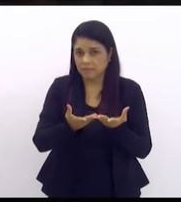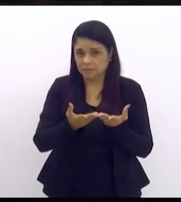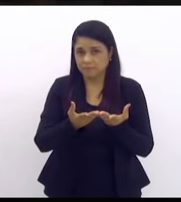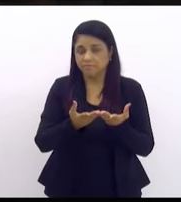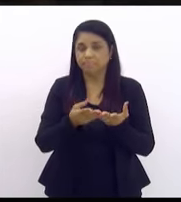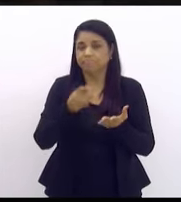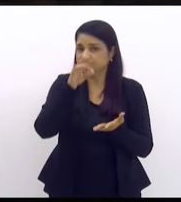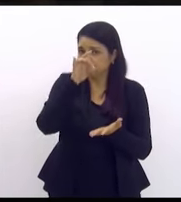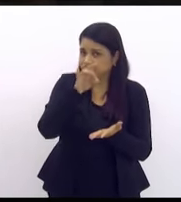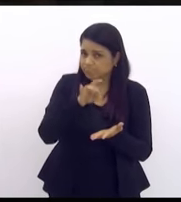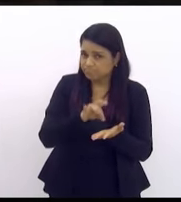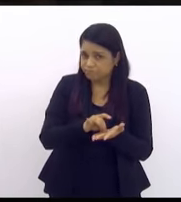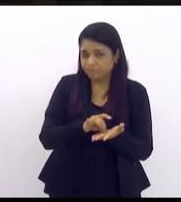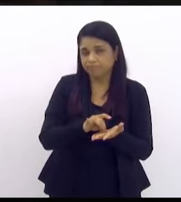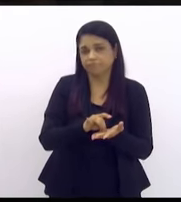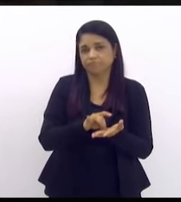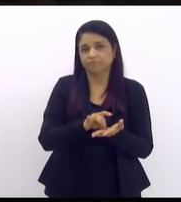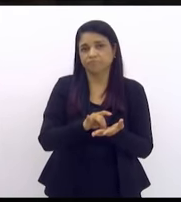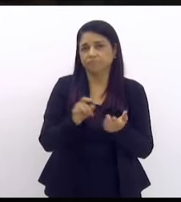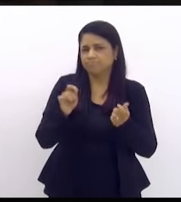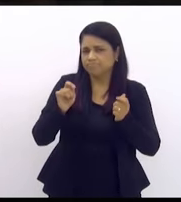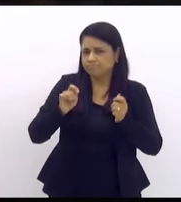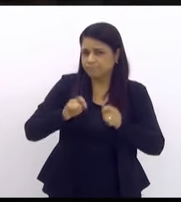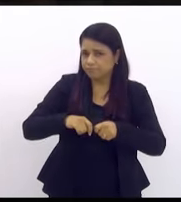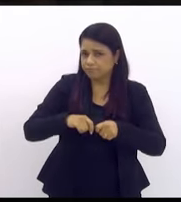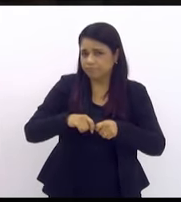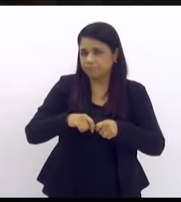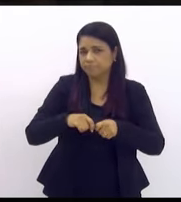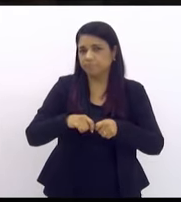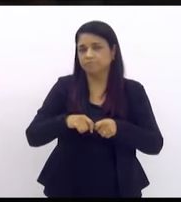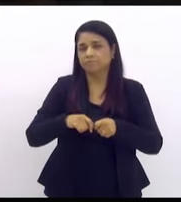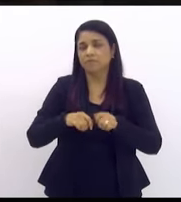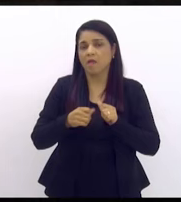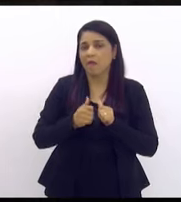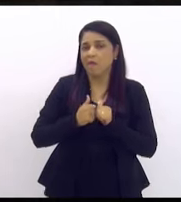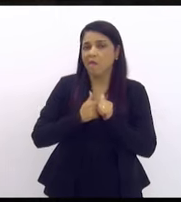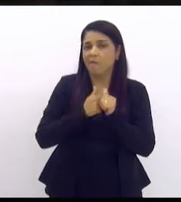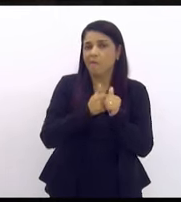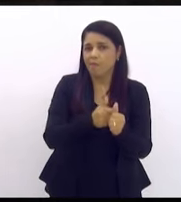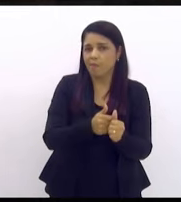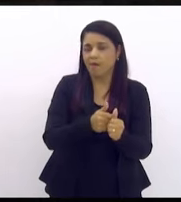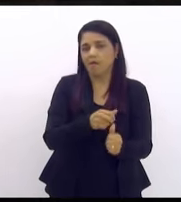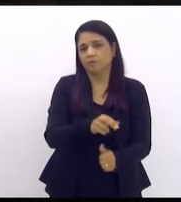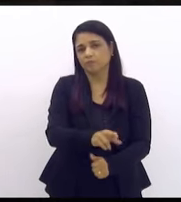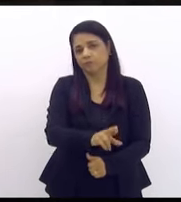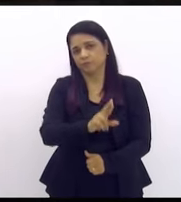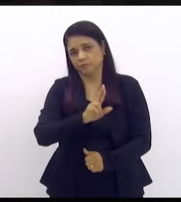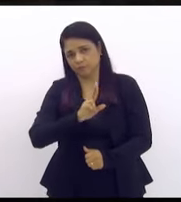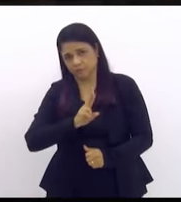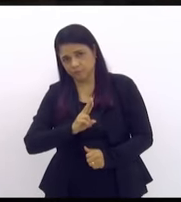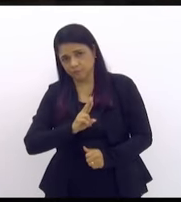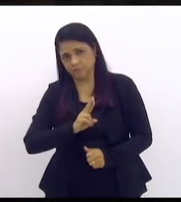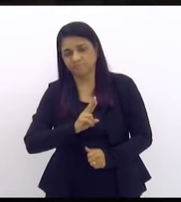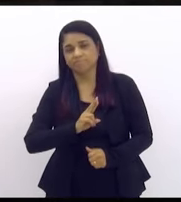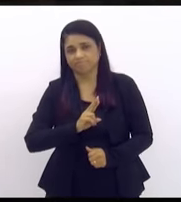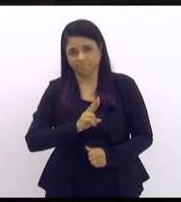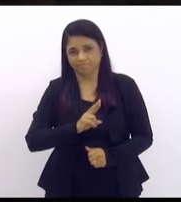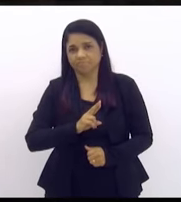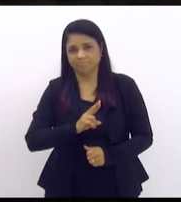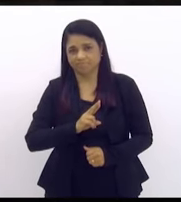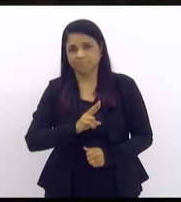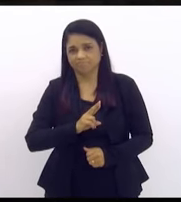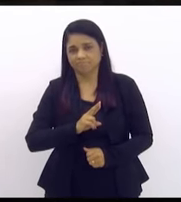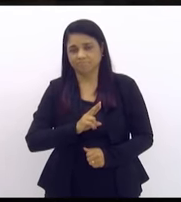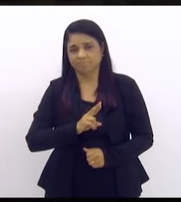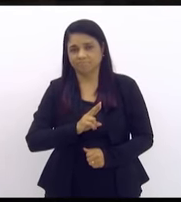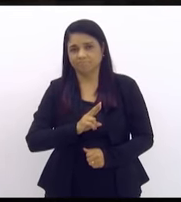tenhamos realmente possibilidade de acompanhar os resultados que são,